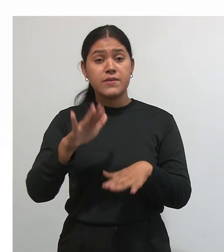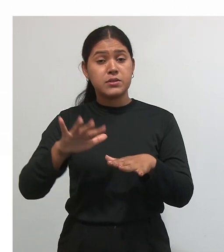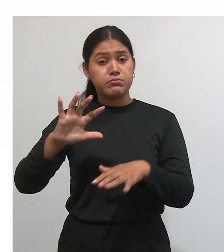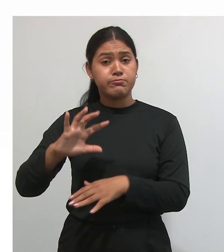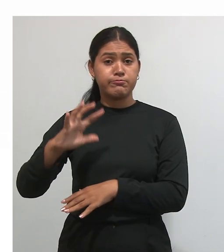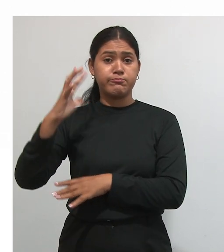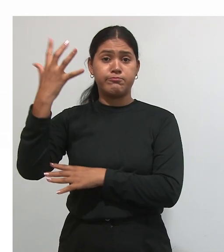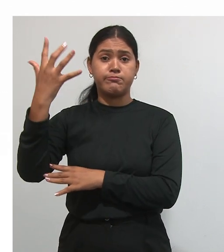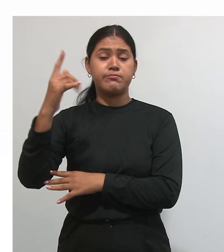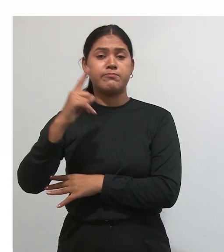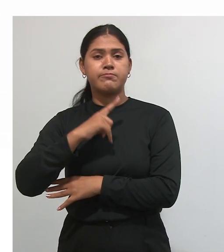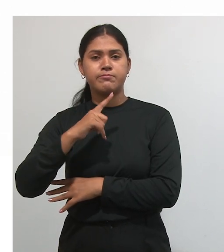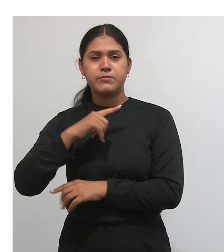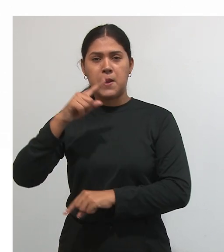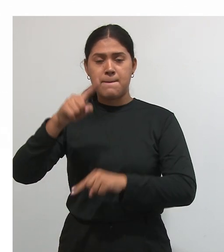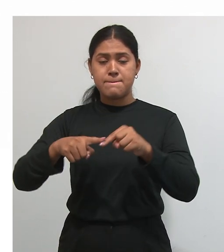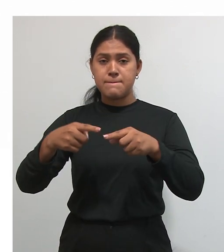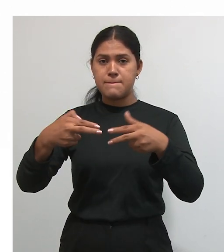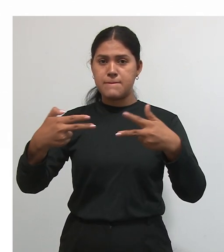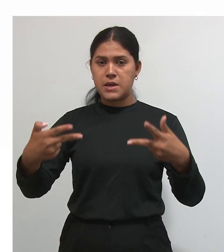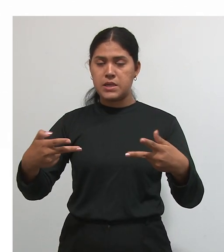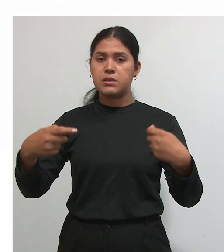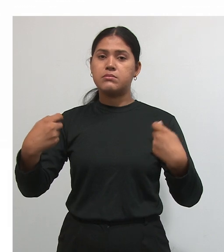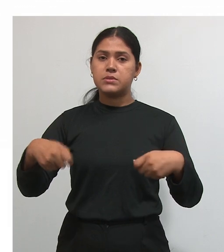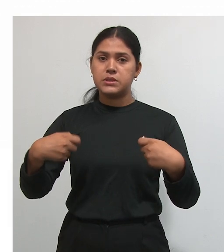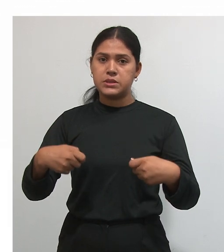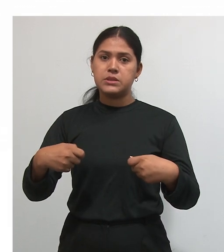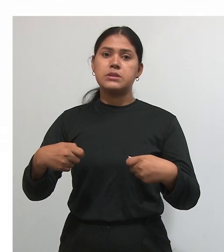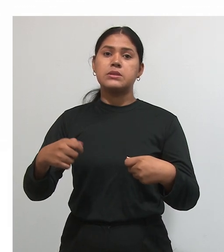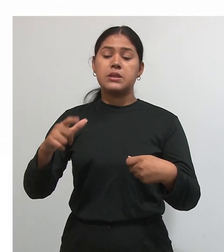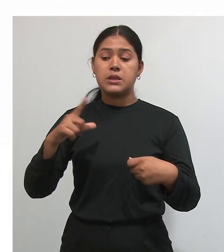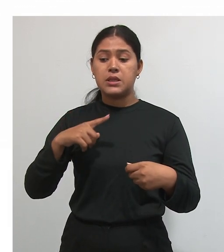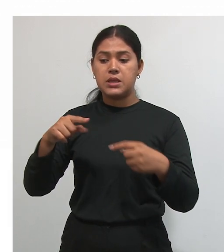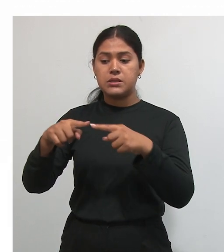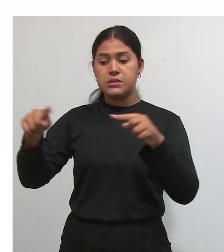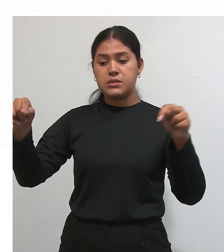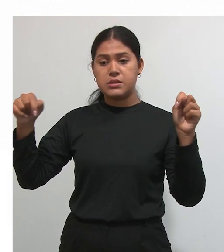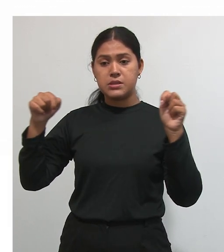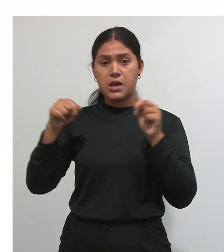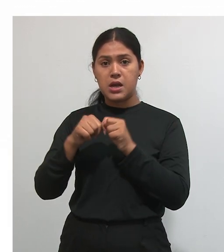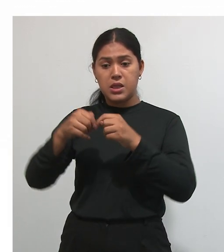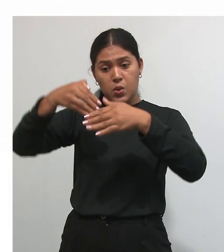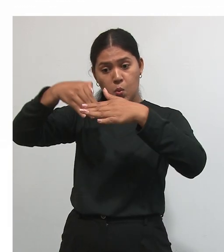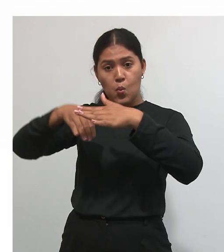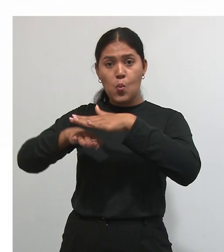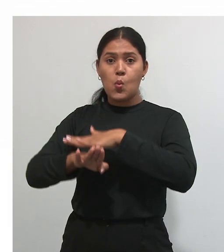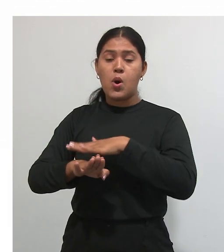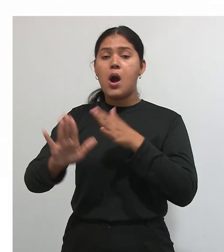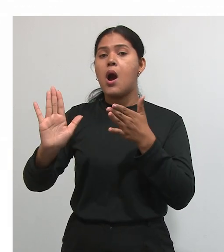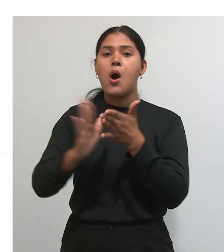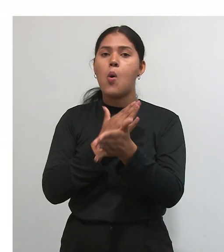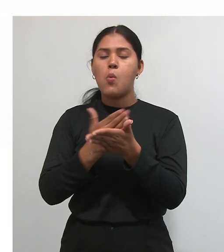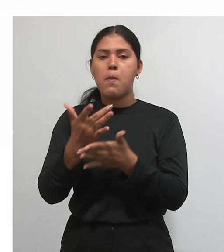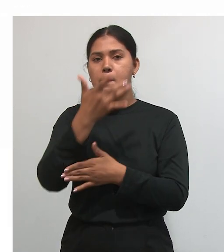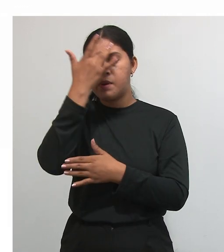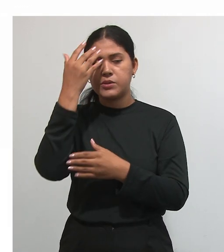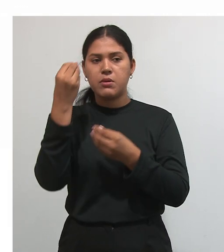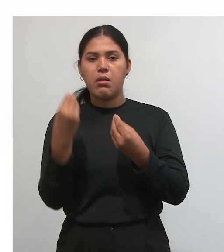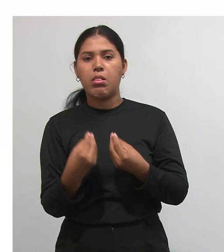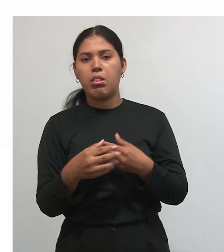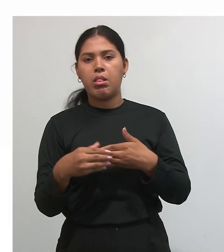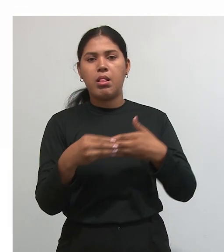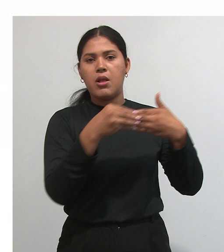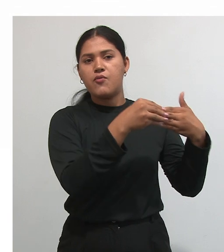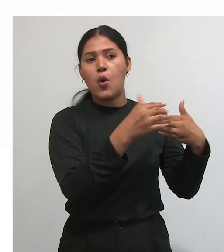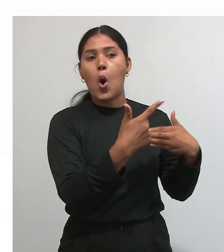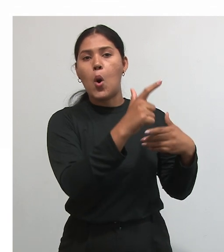ter determinado bem deveria estar em uma sala, porém algum servidor ou alguém